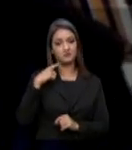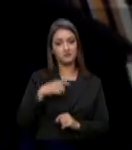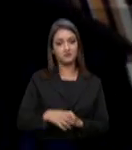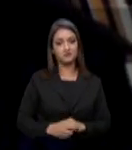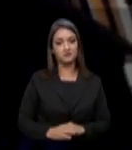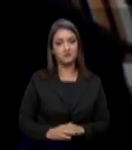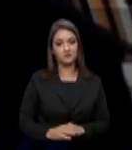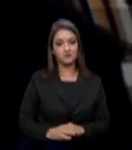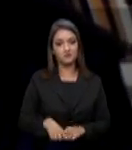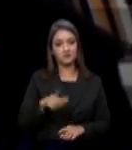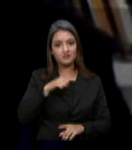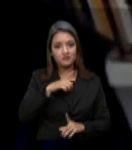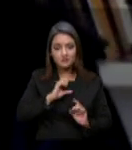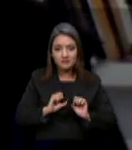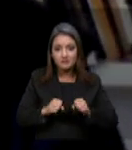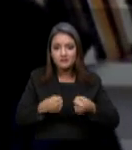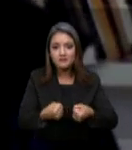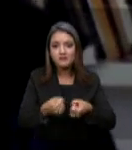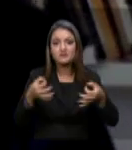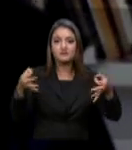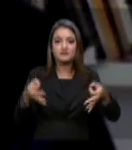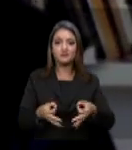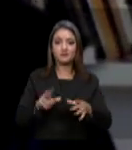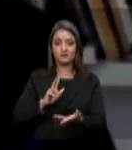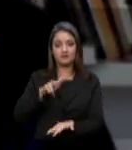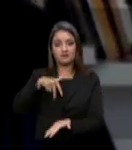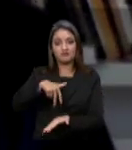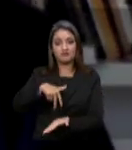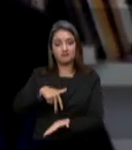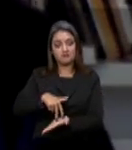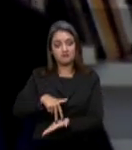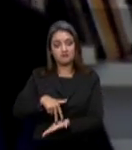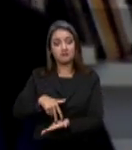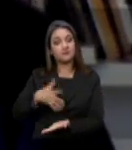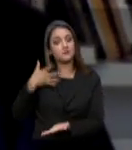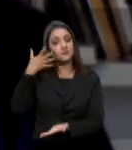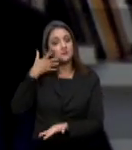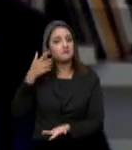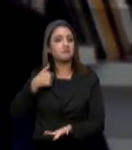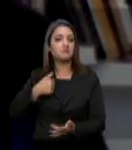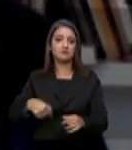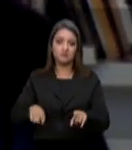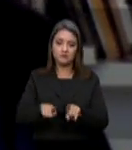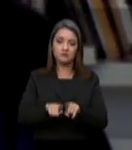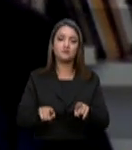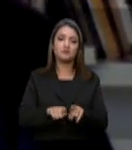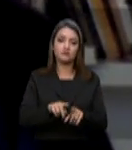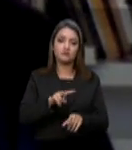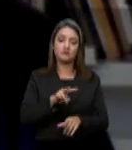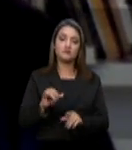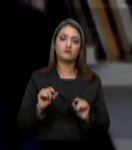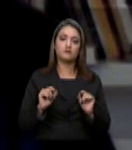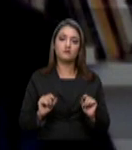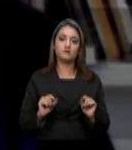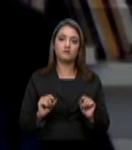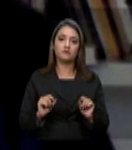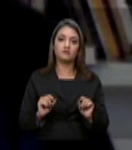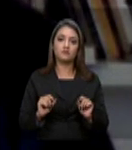trouxe a defesa adequada na Tribuna o presidente também eu vou